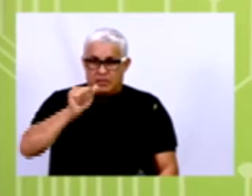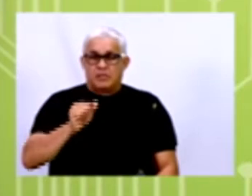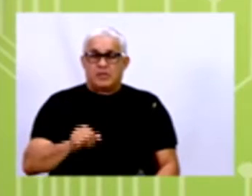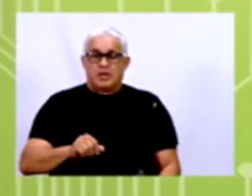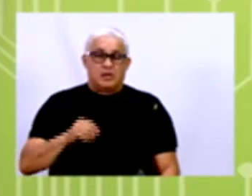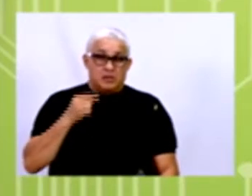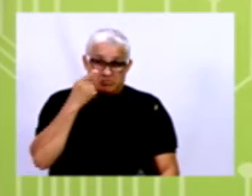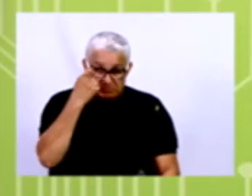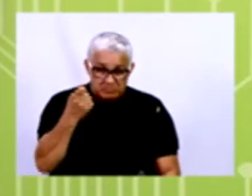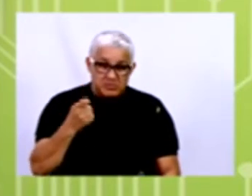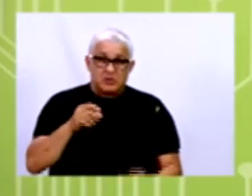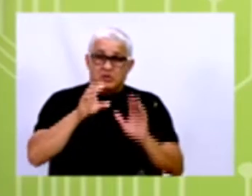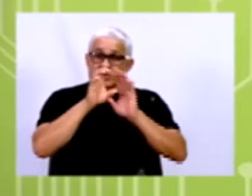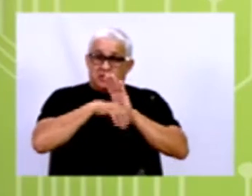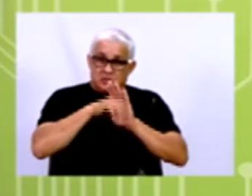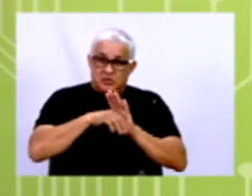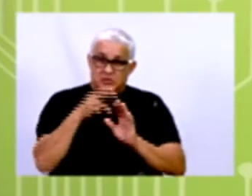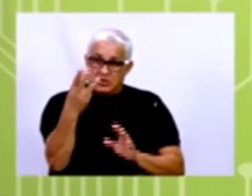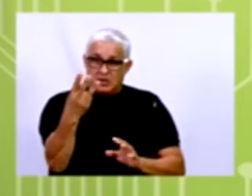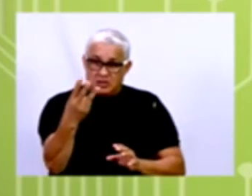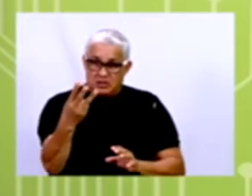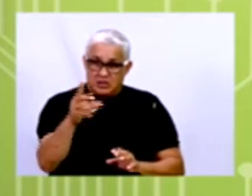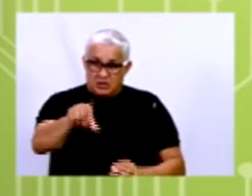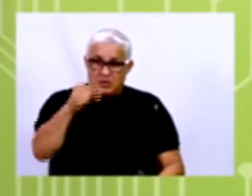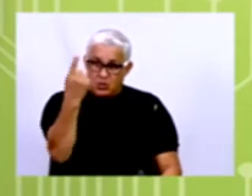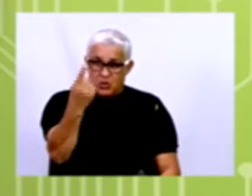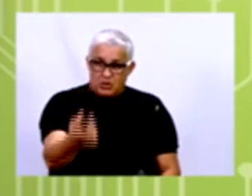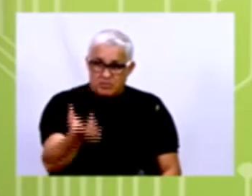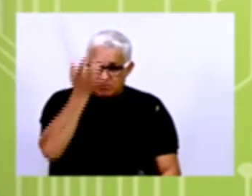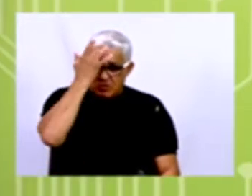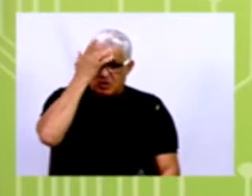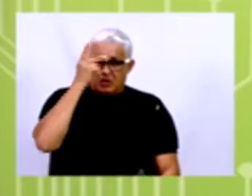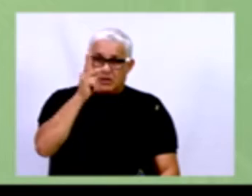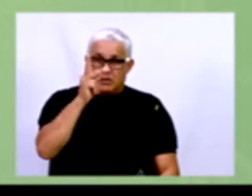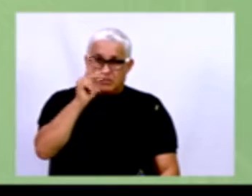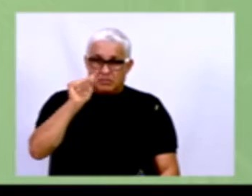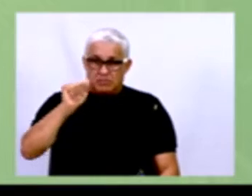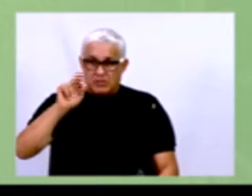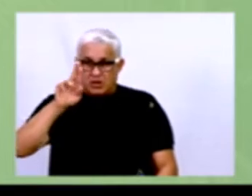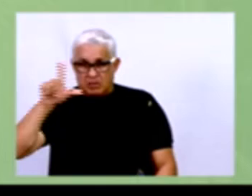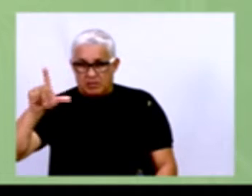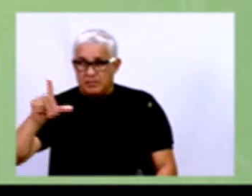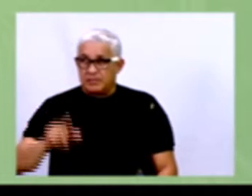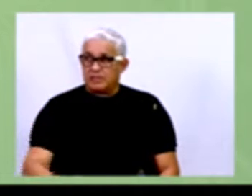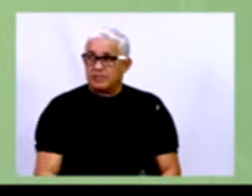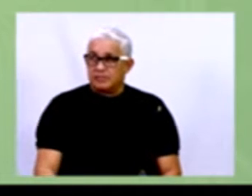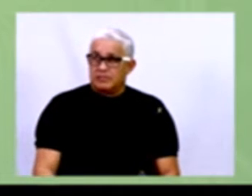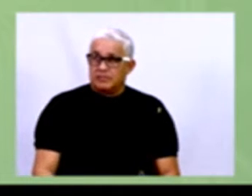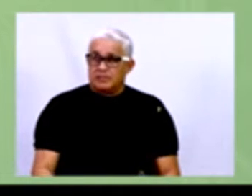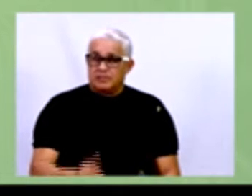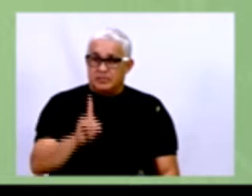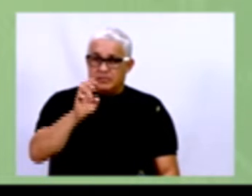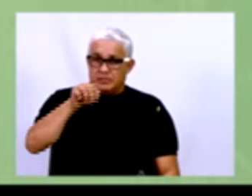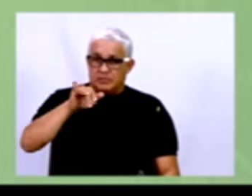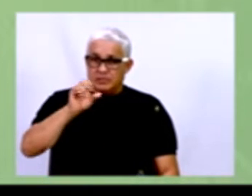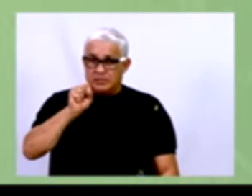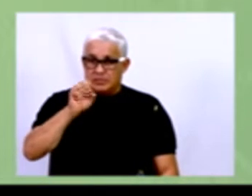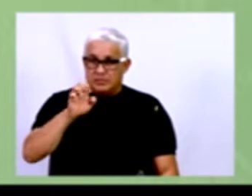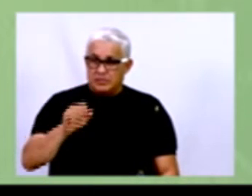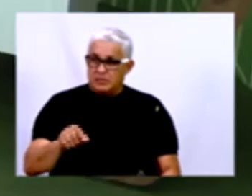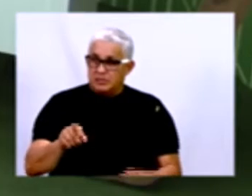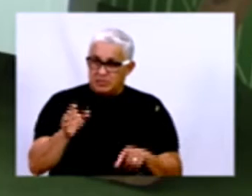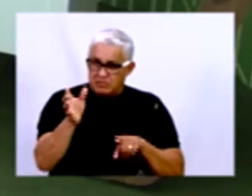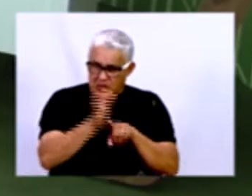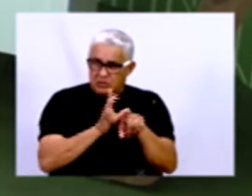Então, dos 6 conceitos, guarde o do Paul Samuelson, ok? Professora Denise, alguma pergunta